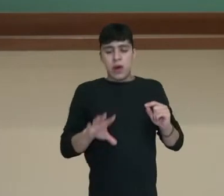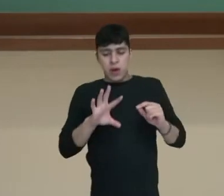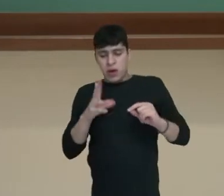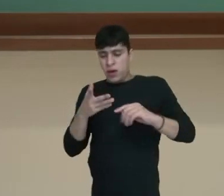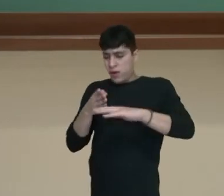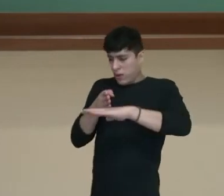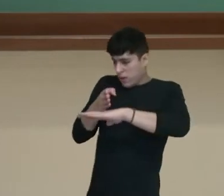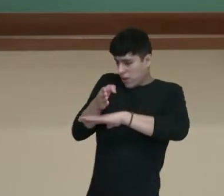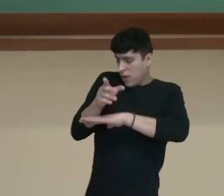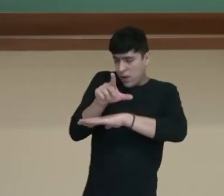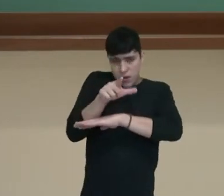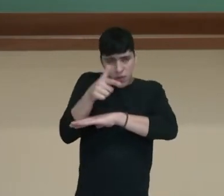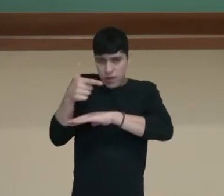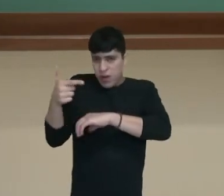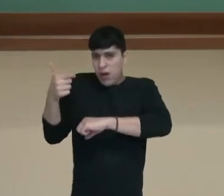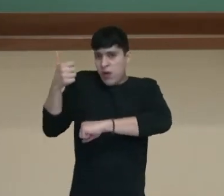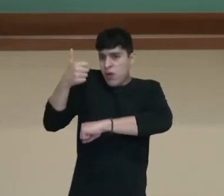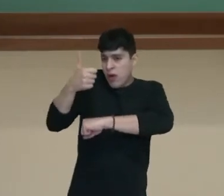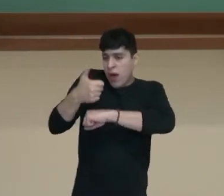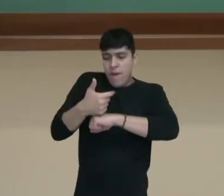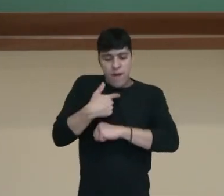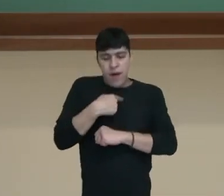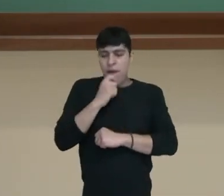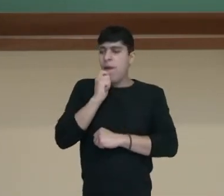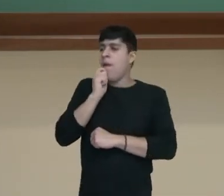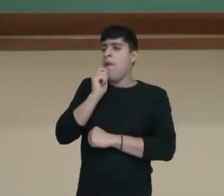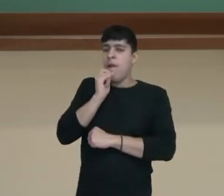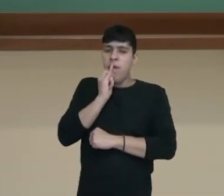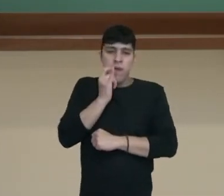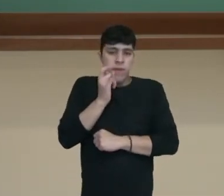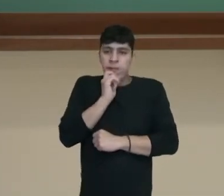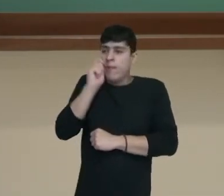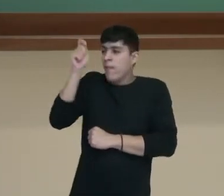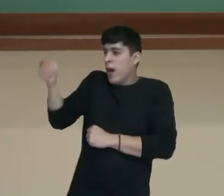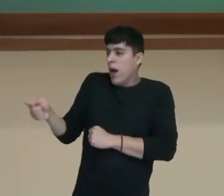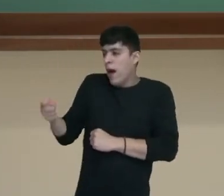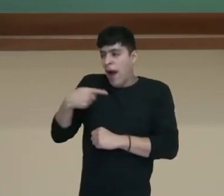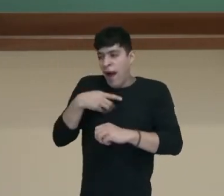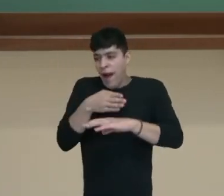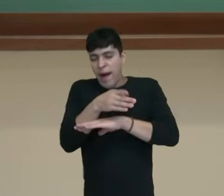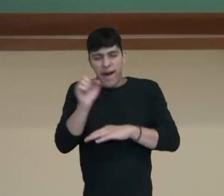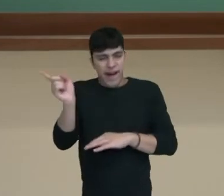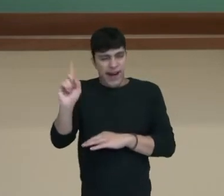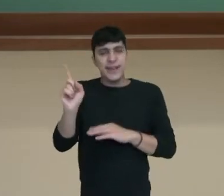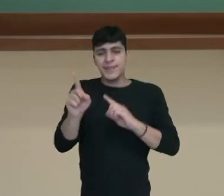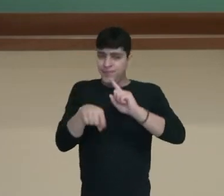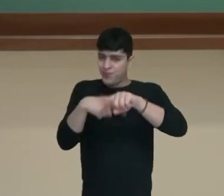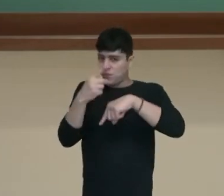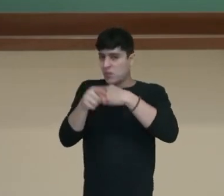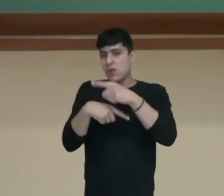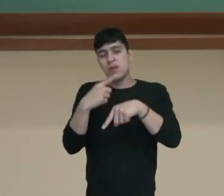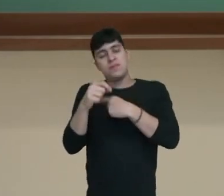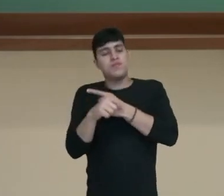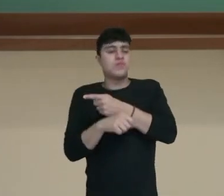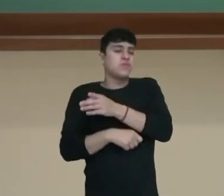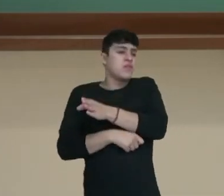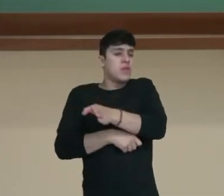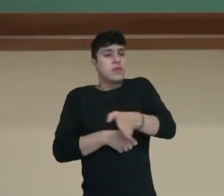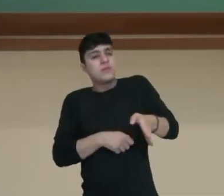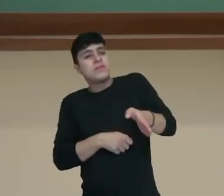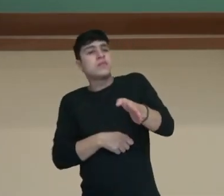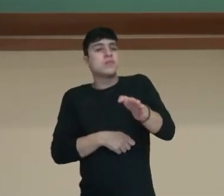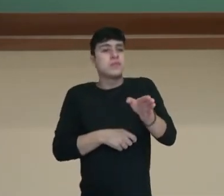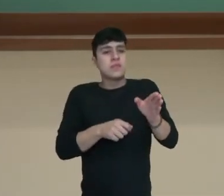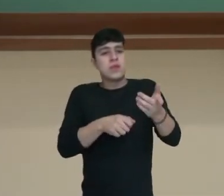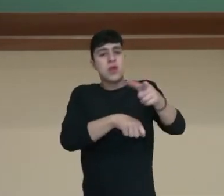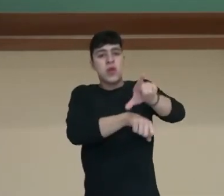Não tem um dono específico que eu pago para estar ali, né? Depois disso, pode ser que você vá na padaria comprar um pão, ou